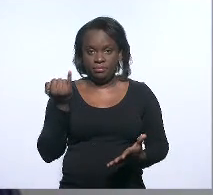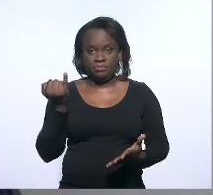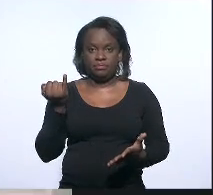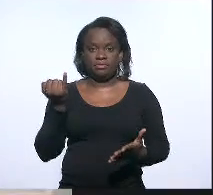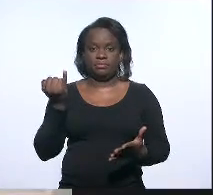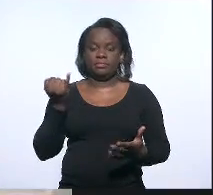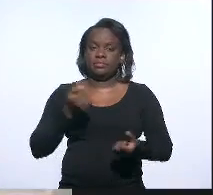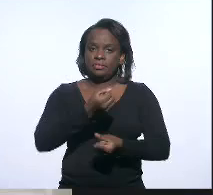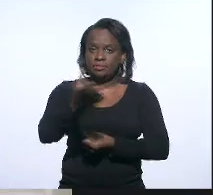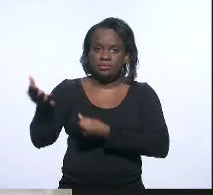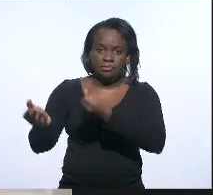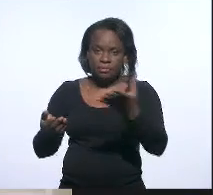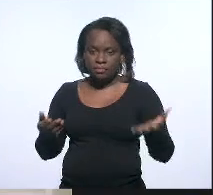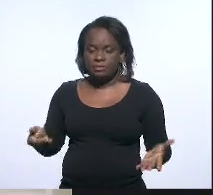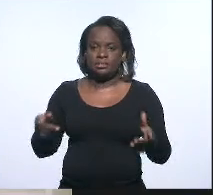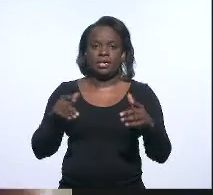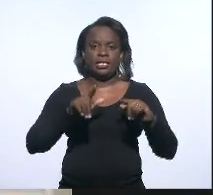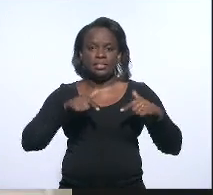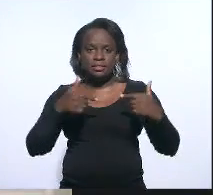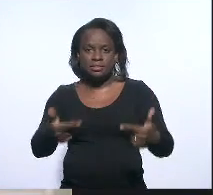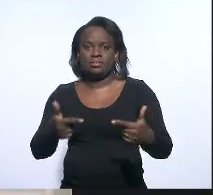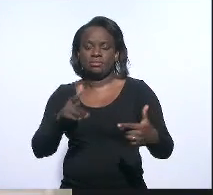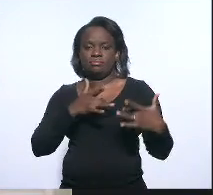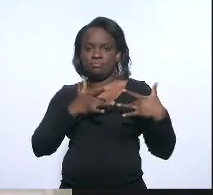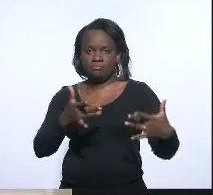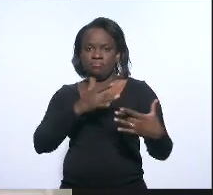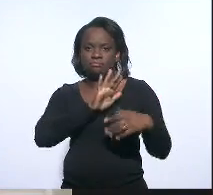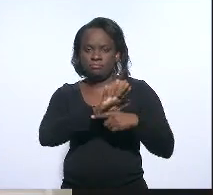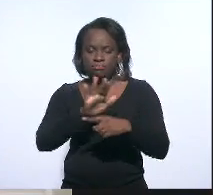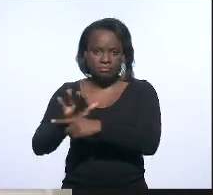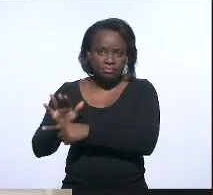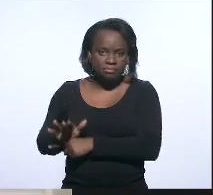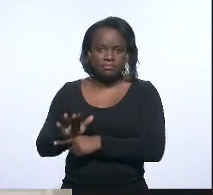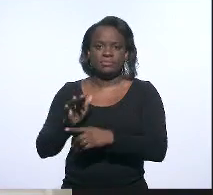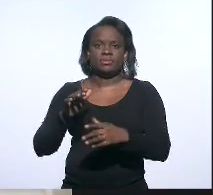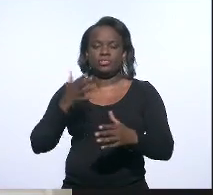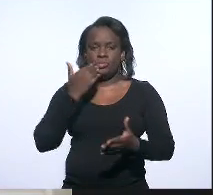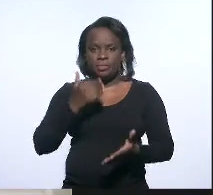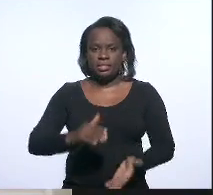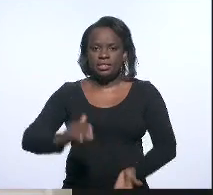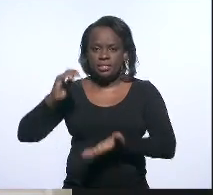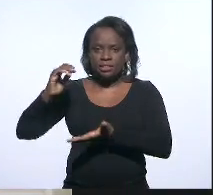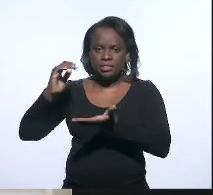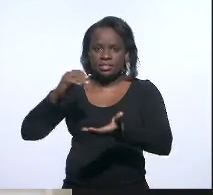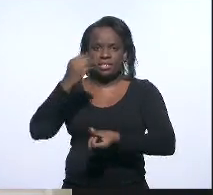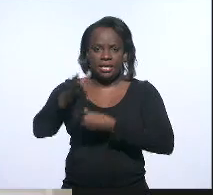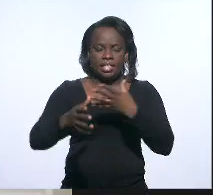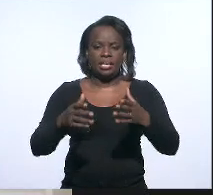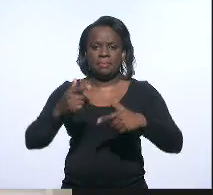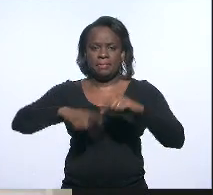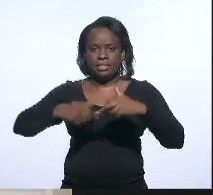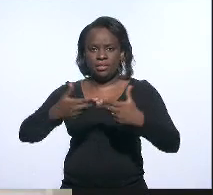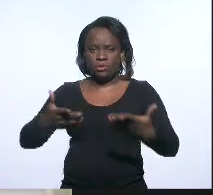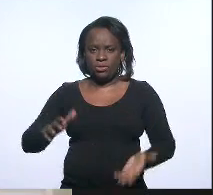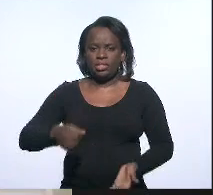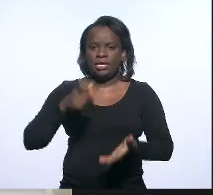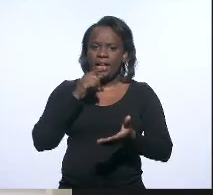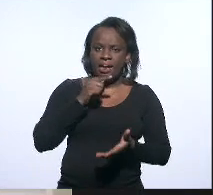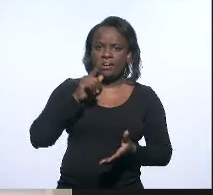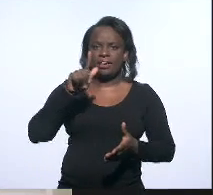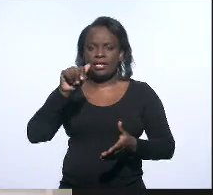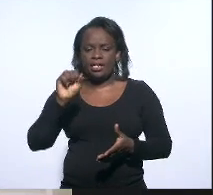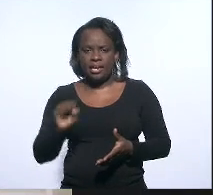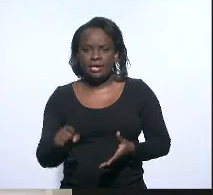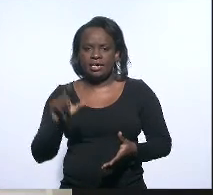a distribuição e ações de solidariedade, distribuição de cestas básicas, kits de higiene, água,